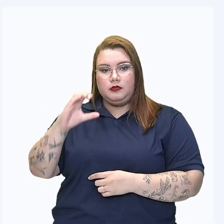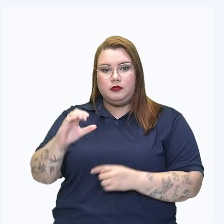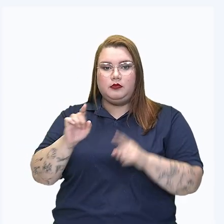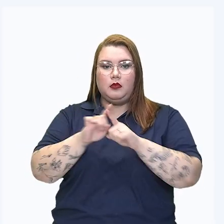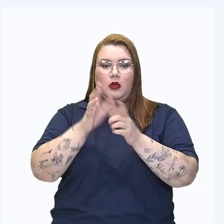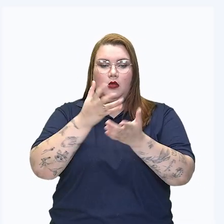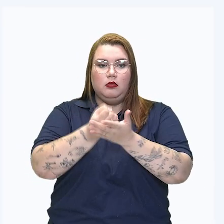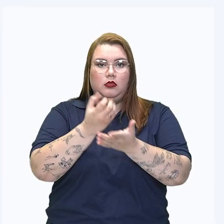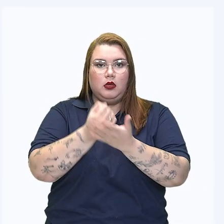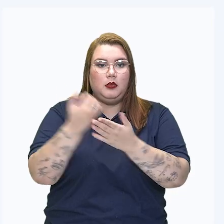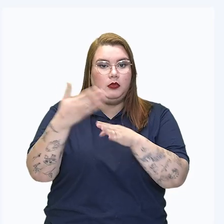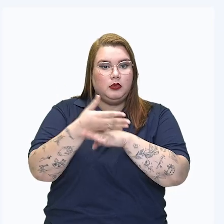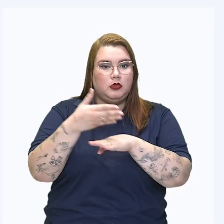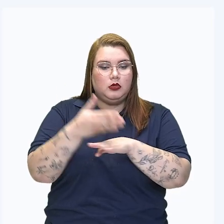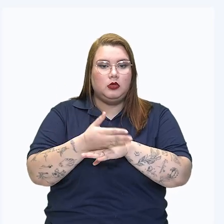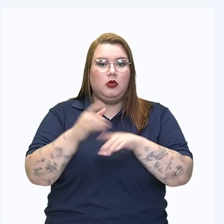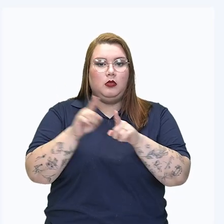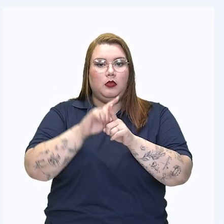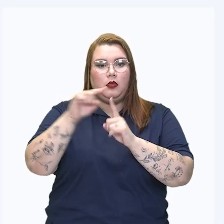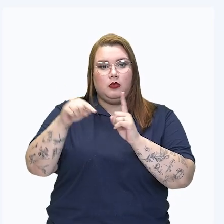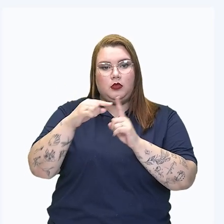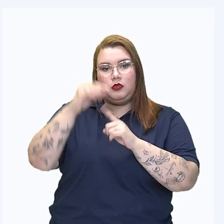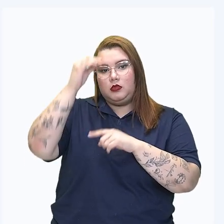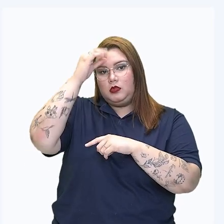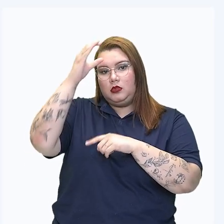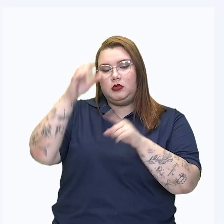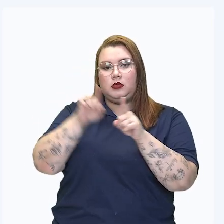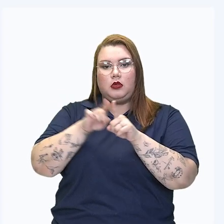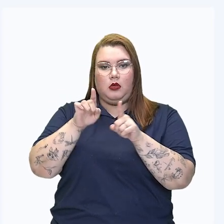conhecimento e nota dos alunos do ensino mediado.